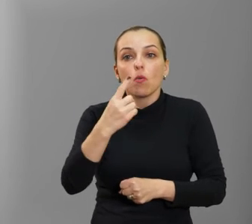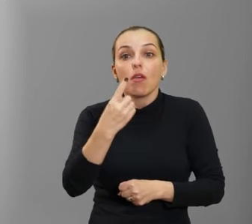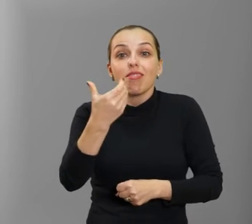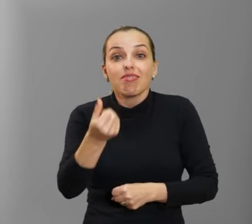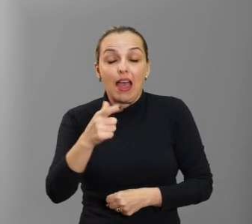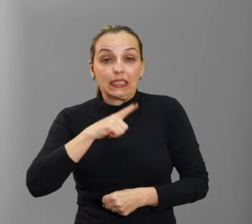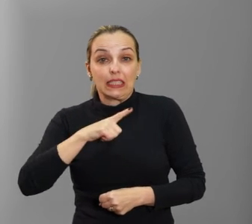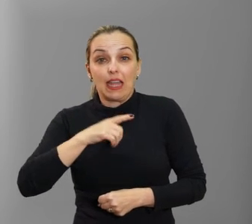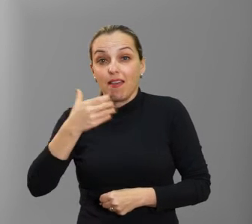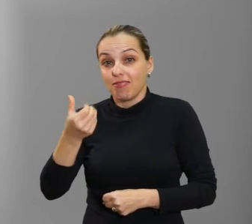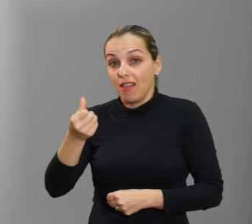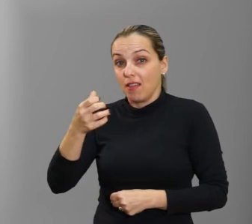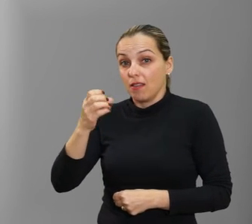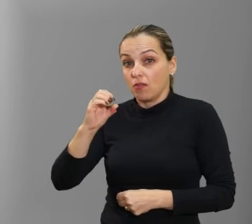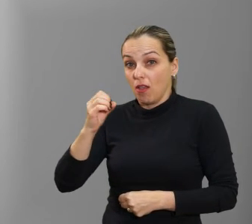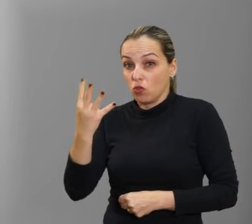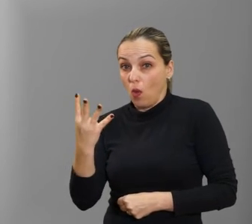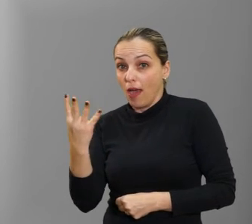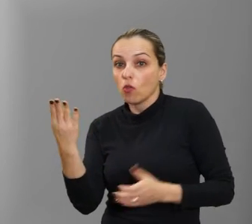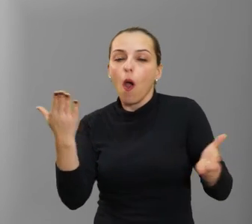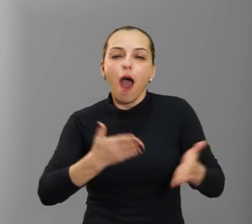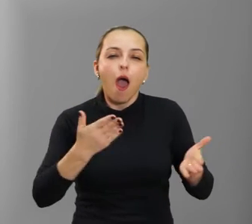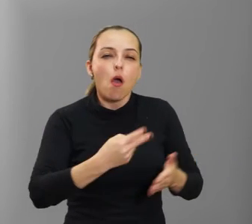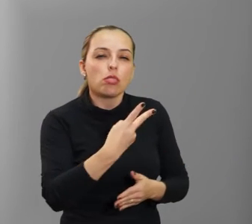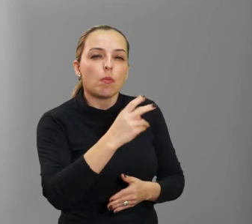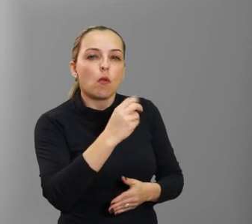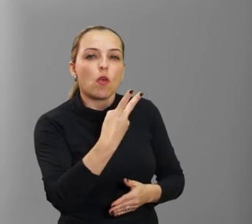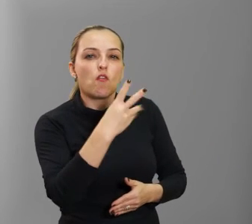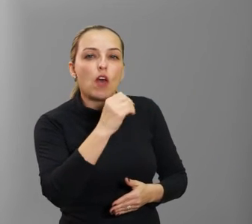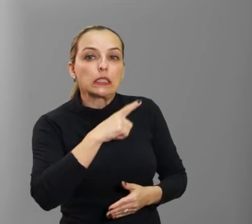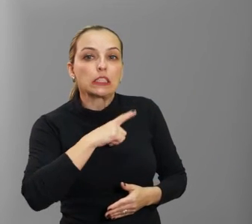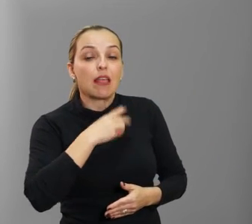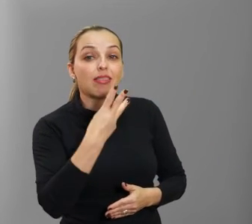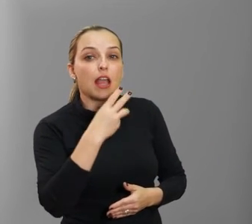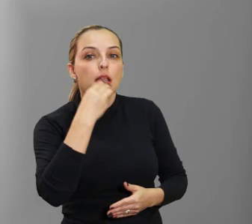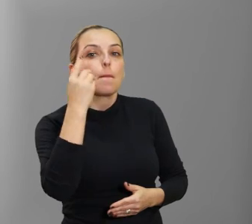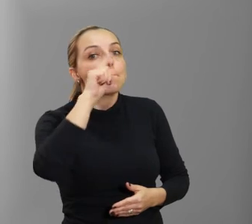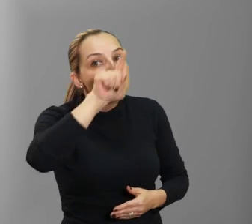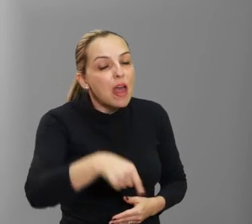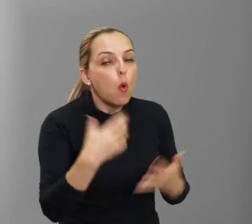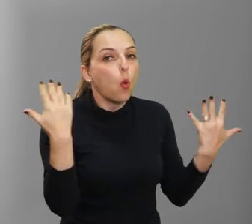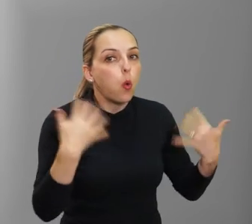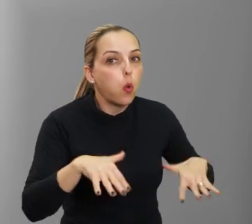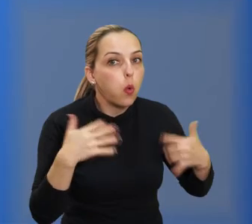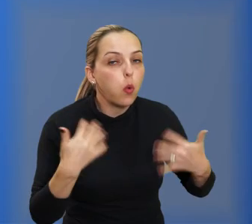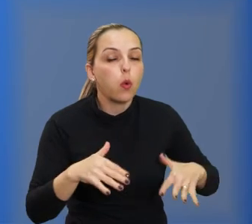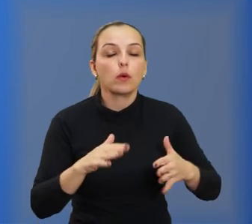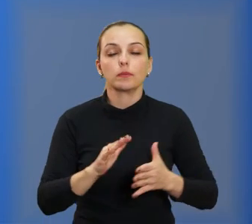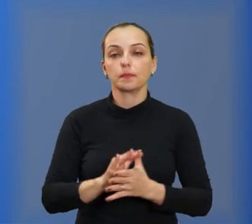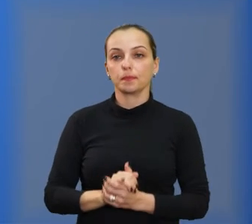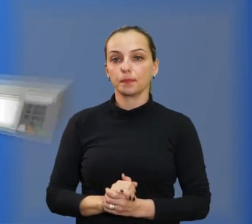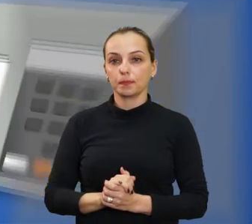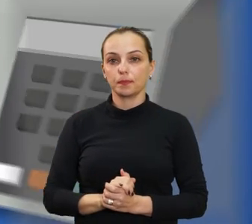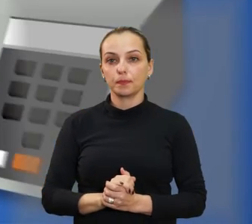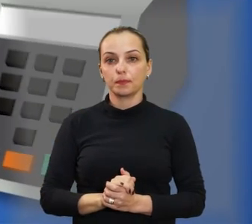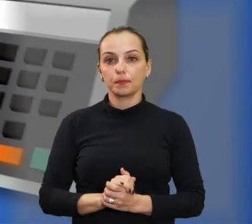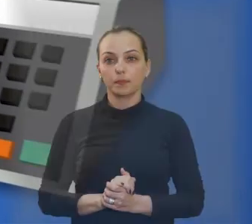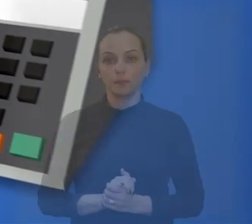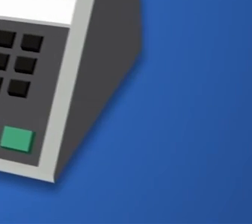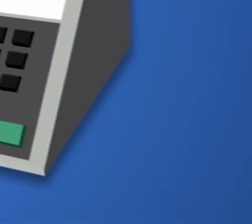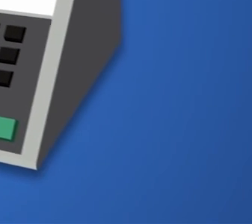388,4%. Saltou de 604 em 2016 para quase 3 mil neste ano.